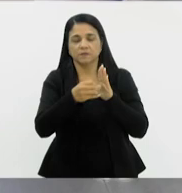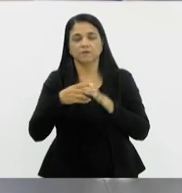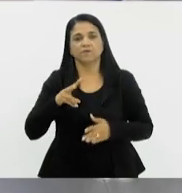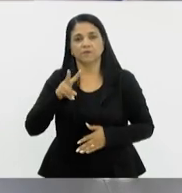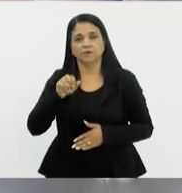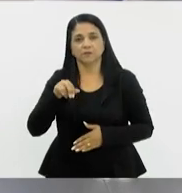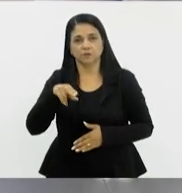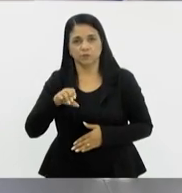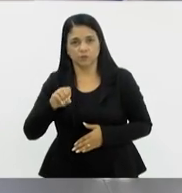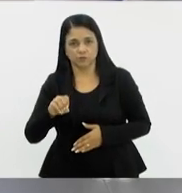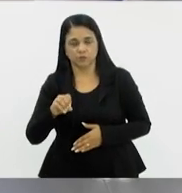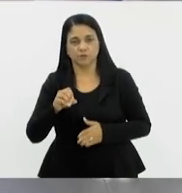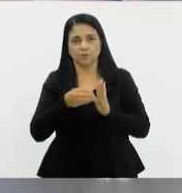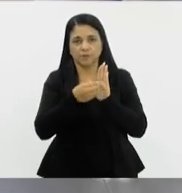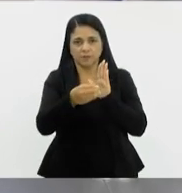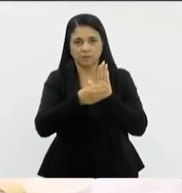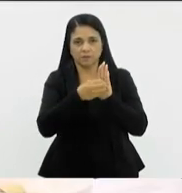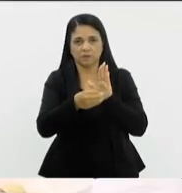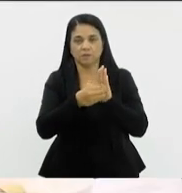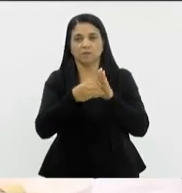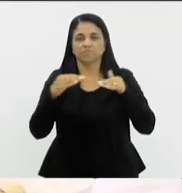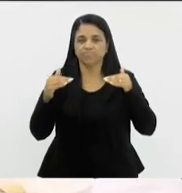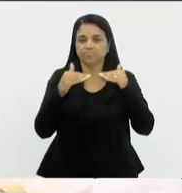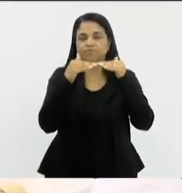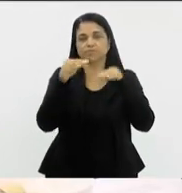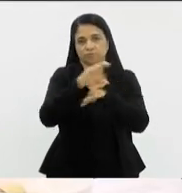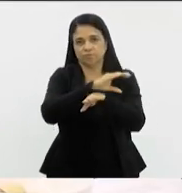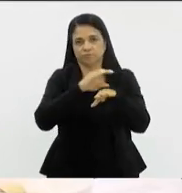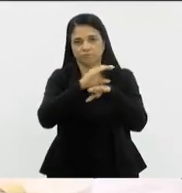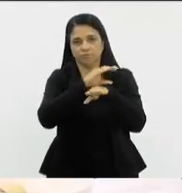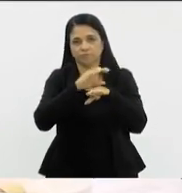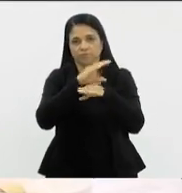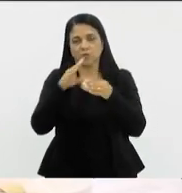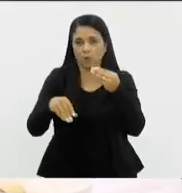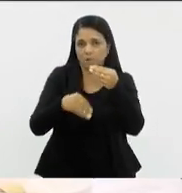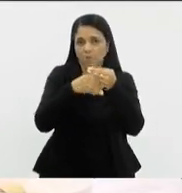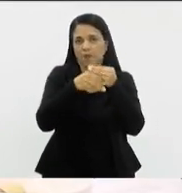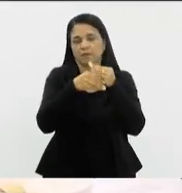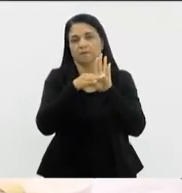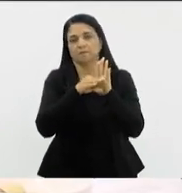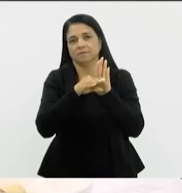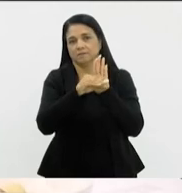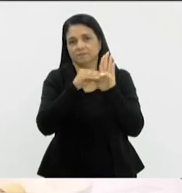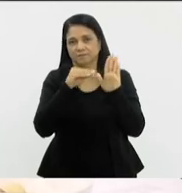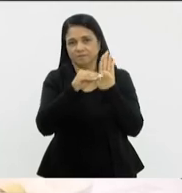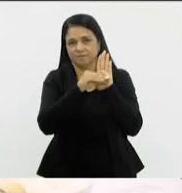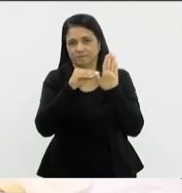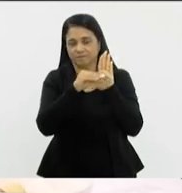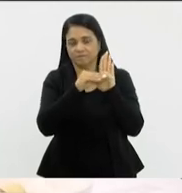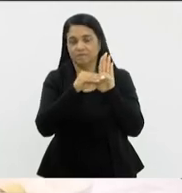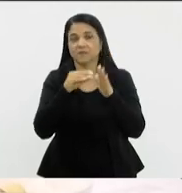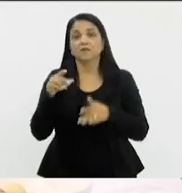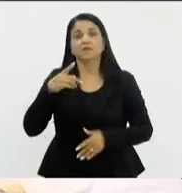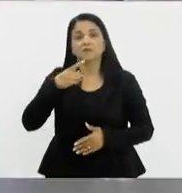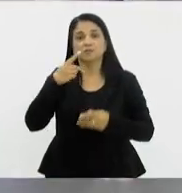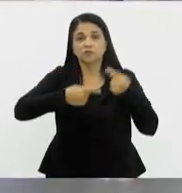Cozzolino. Parecer pela constitucionalidade com emendas. Senhor presidente. Em discussão, deputado Luiz